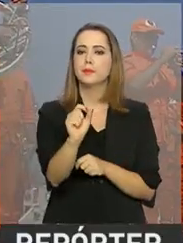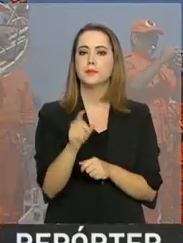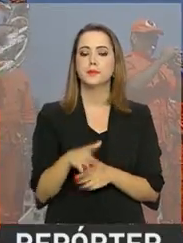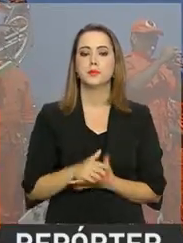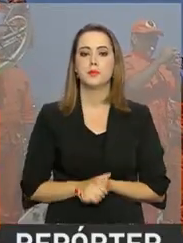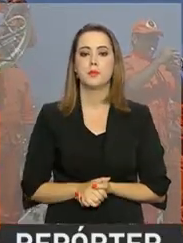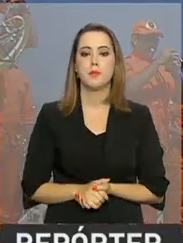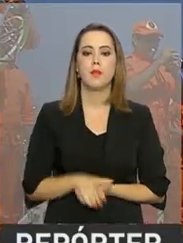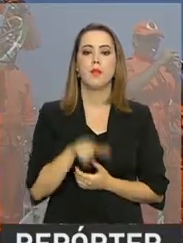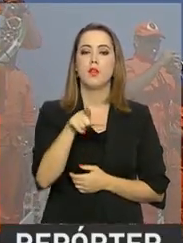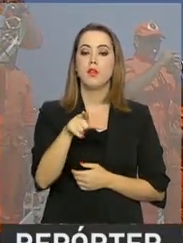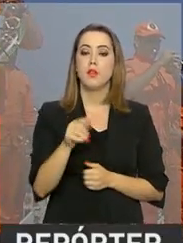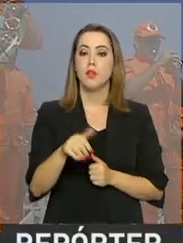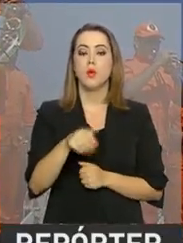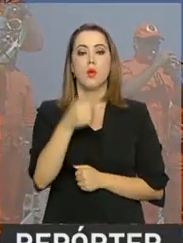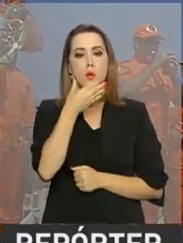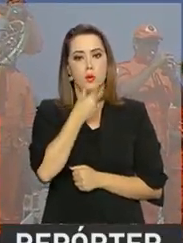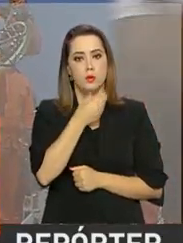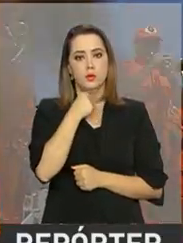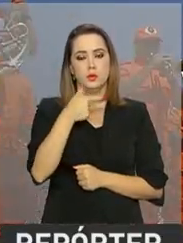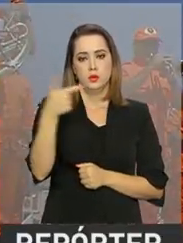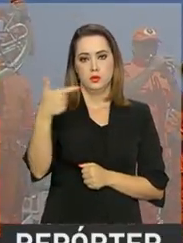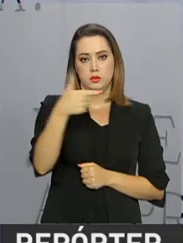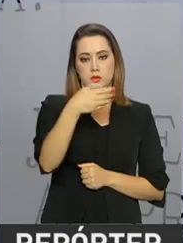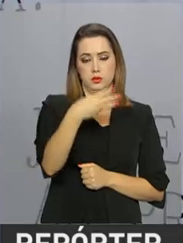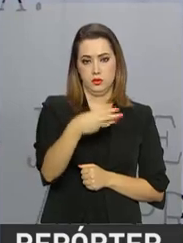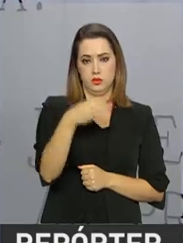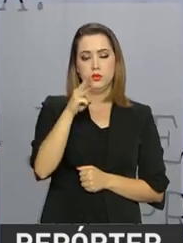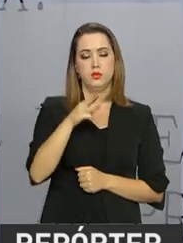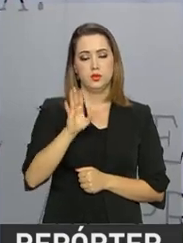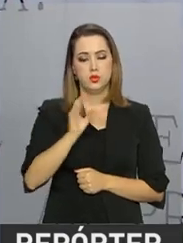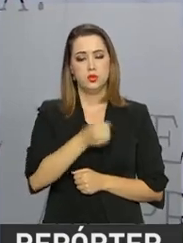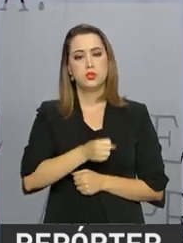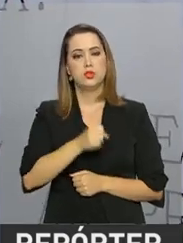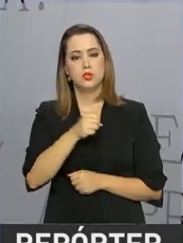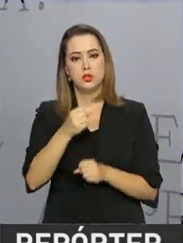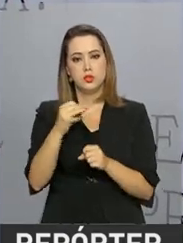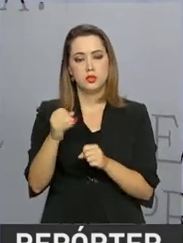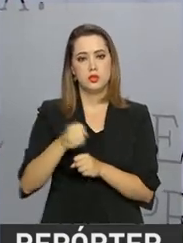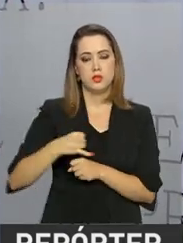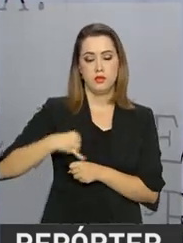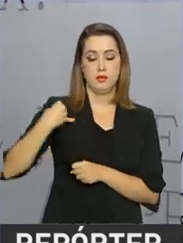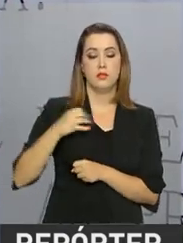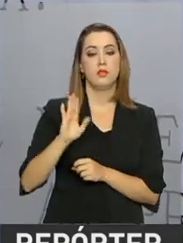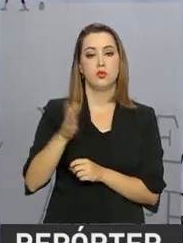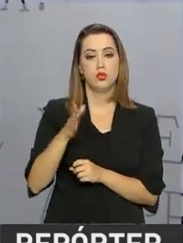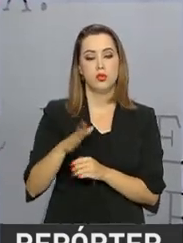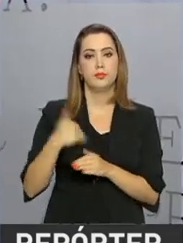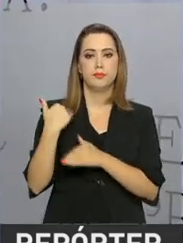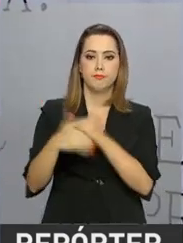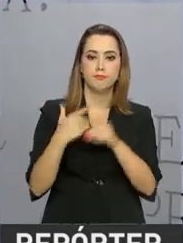Francisco participa do evento há 23 anos. Em amor à pátria, a gente faz tudo. Então, essa corrida, para mim, é uma satisfação.